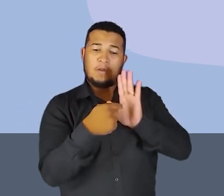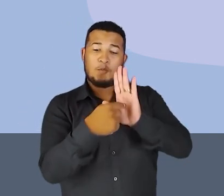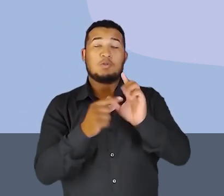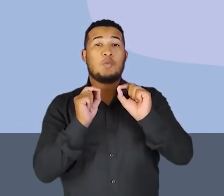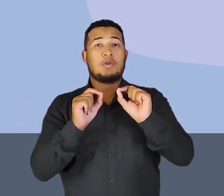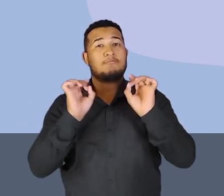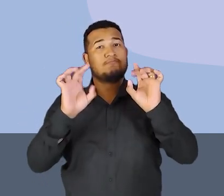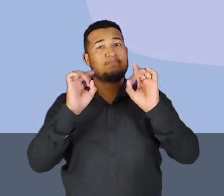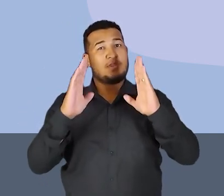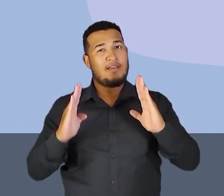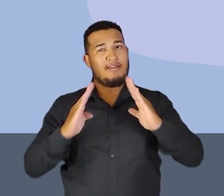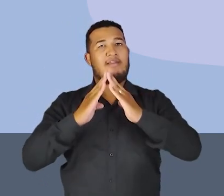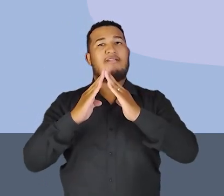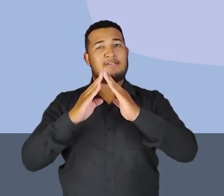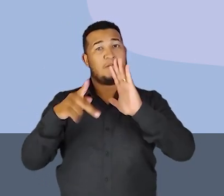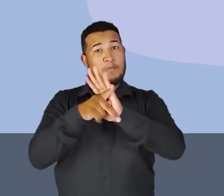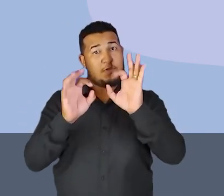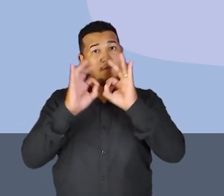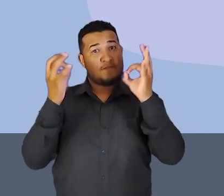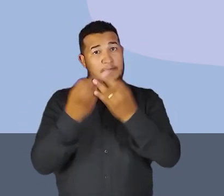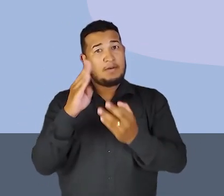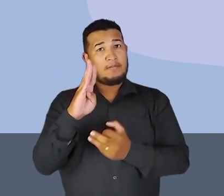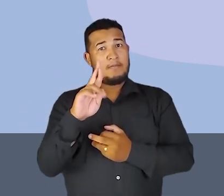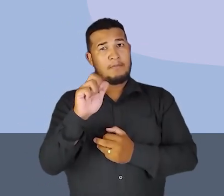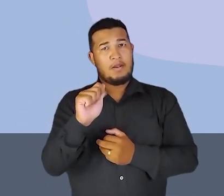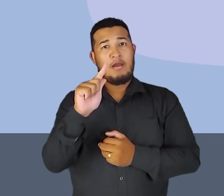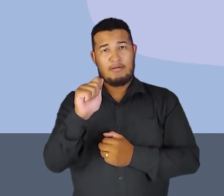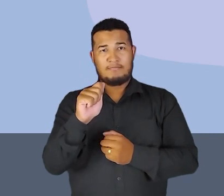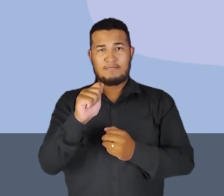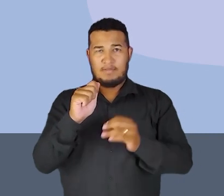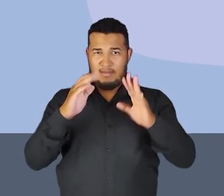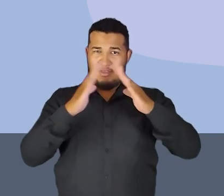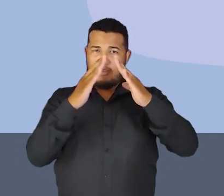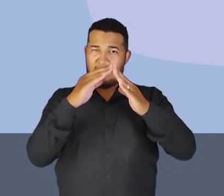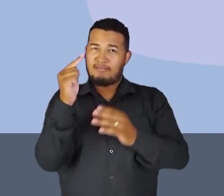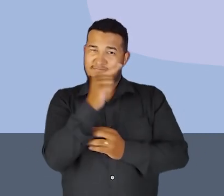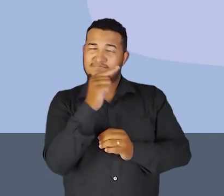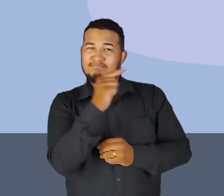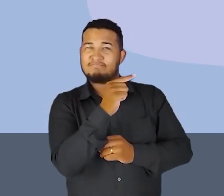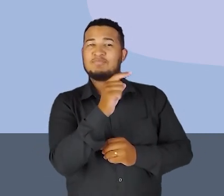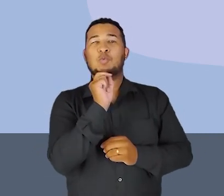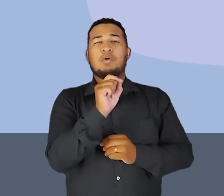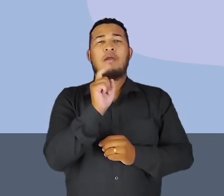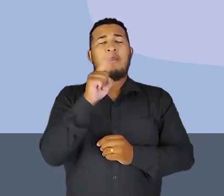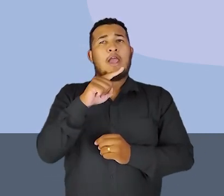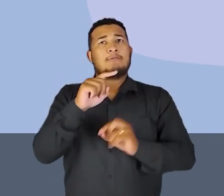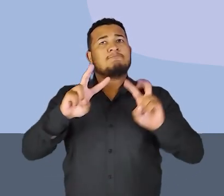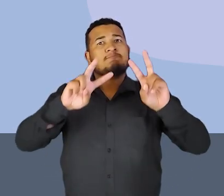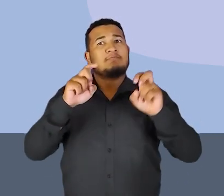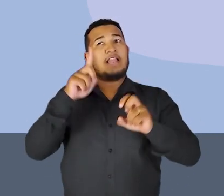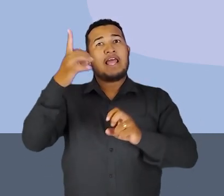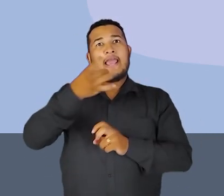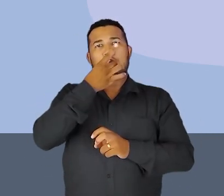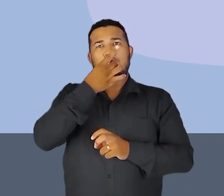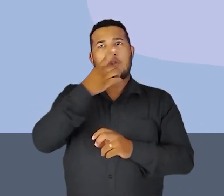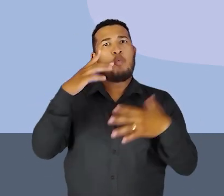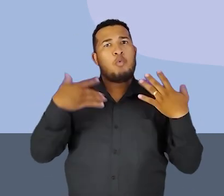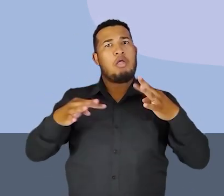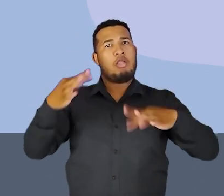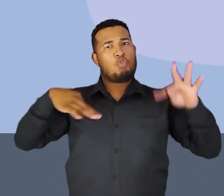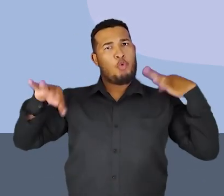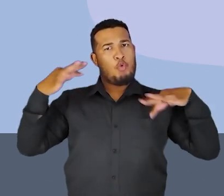casa da família Braga. Essa casa, gente, ela é um ponto turístico lá em Cachoeiro de